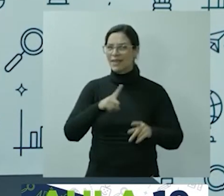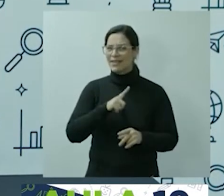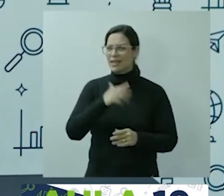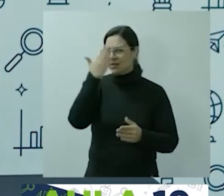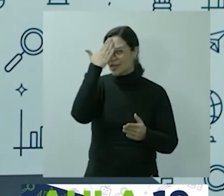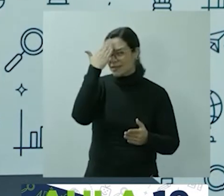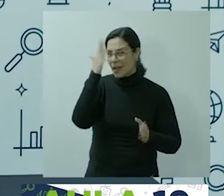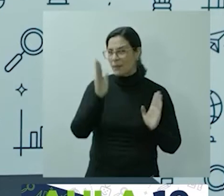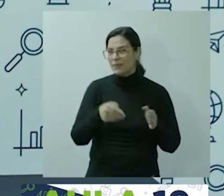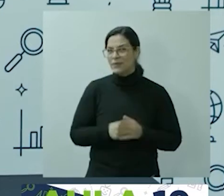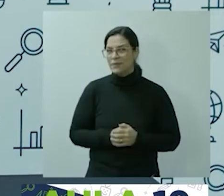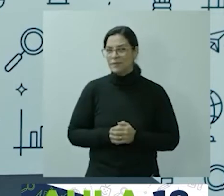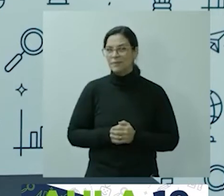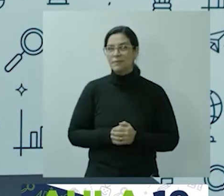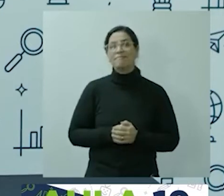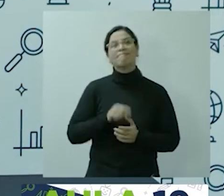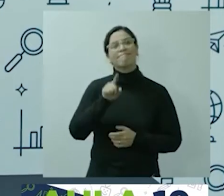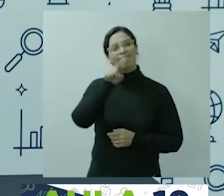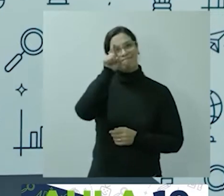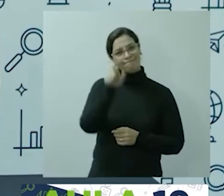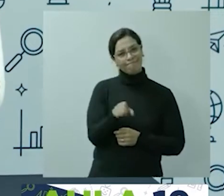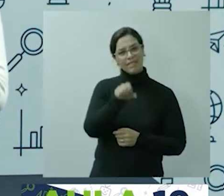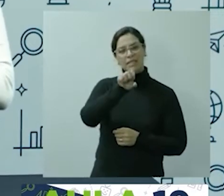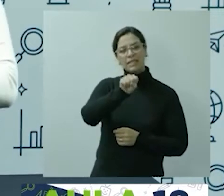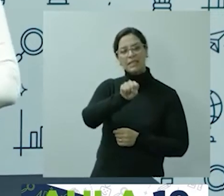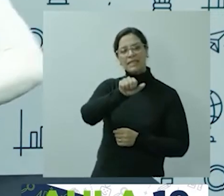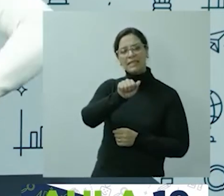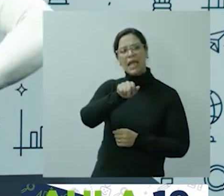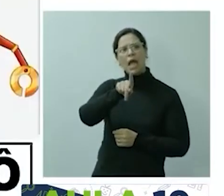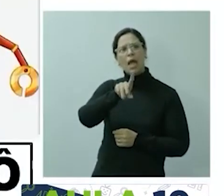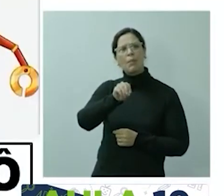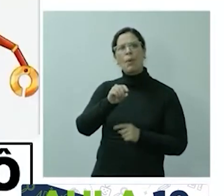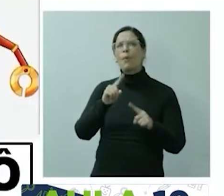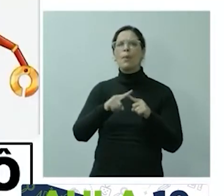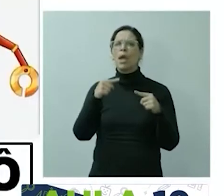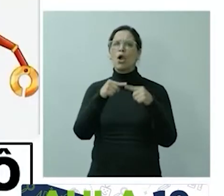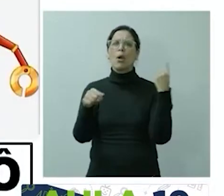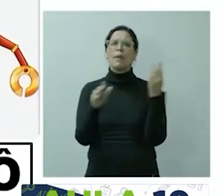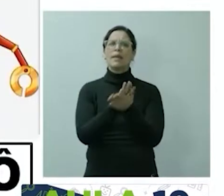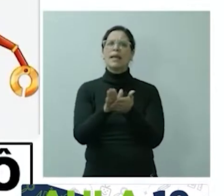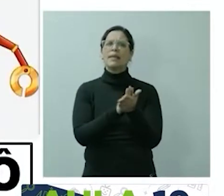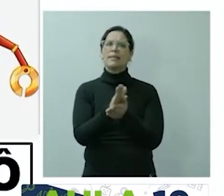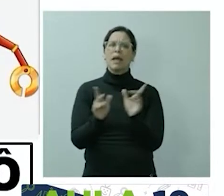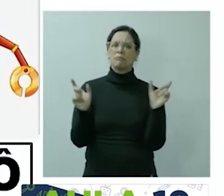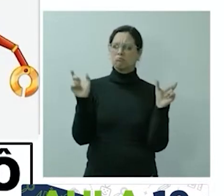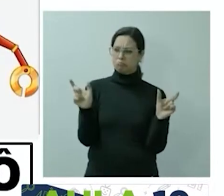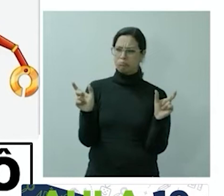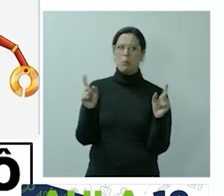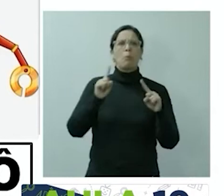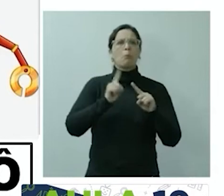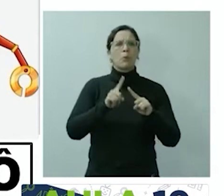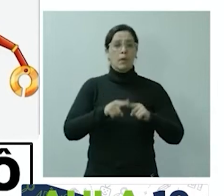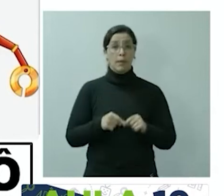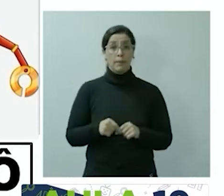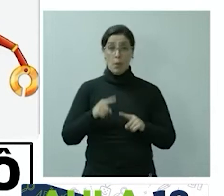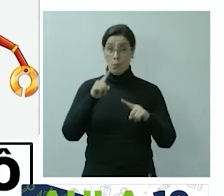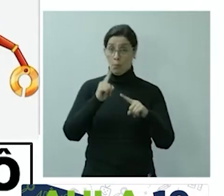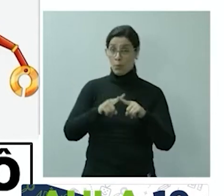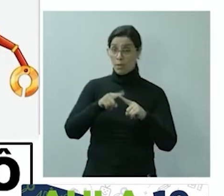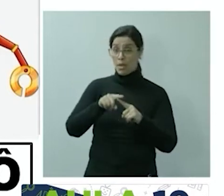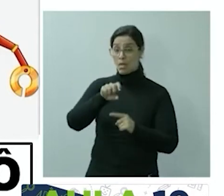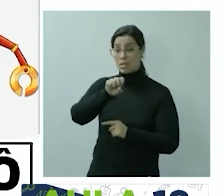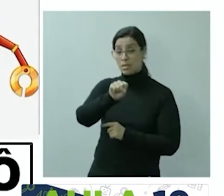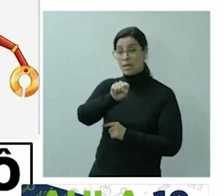Já sabem? É o sapo. Por que que o sapo não está combinando com as outras imagens? Porque